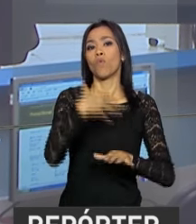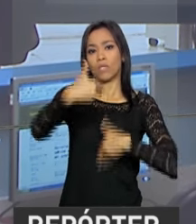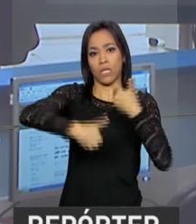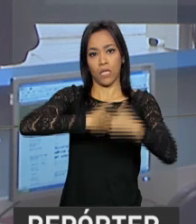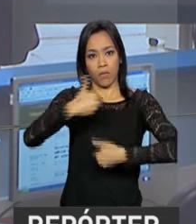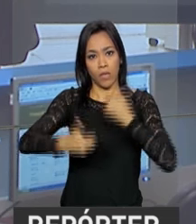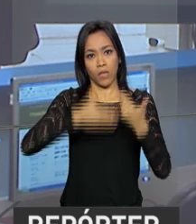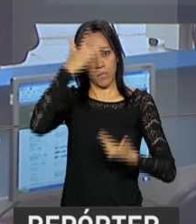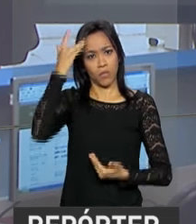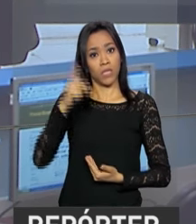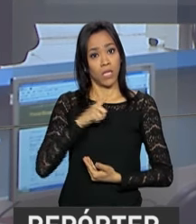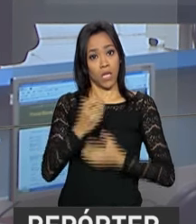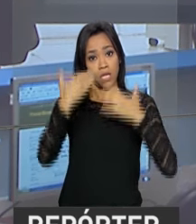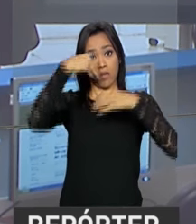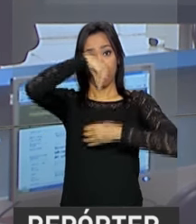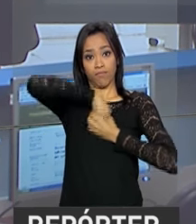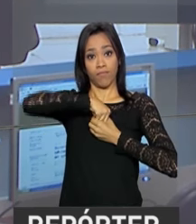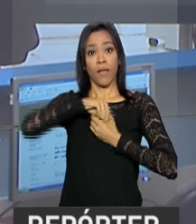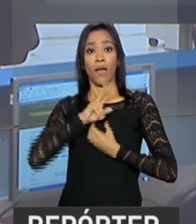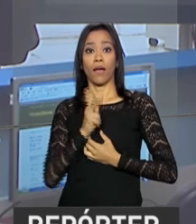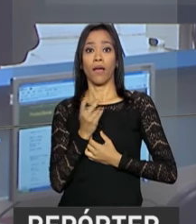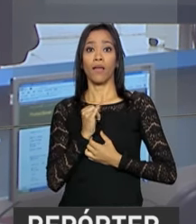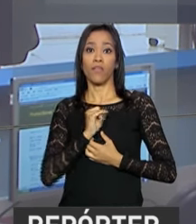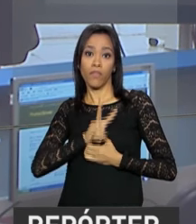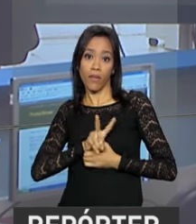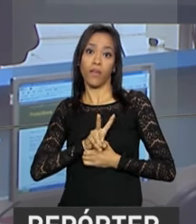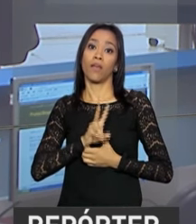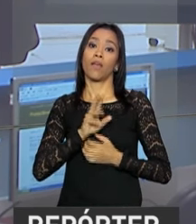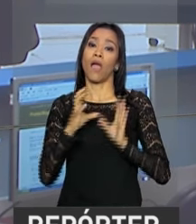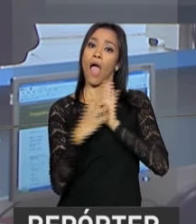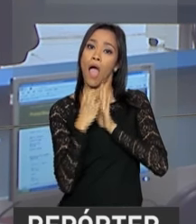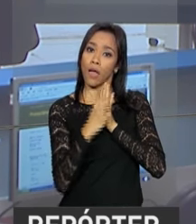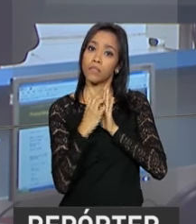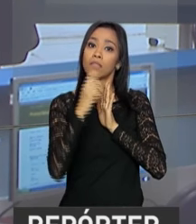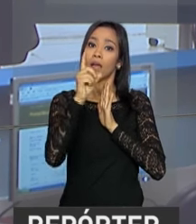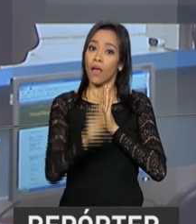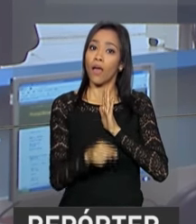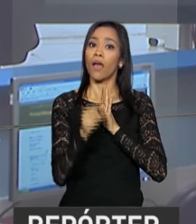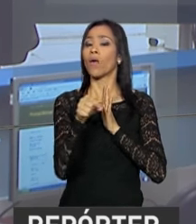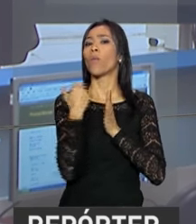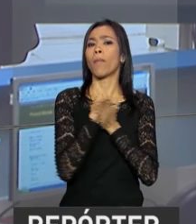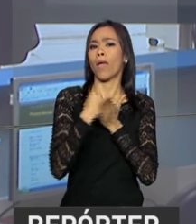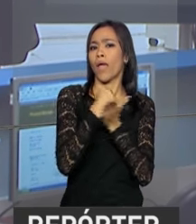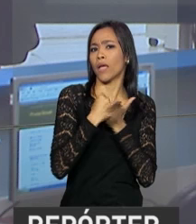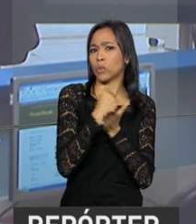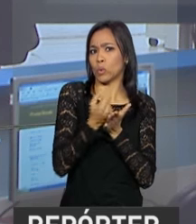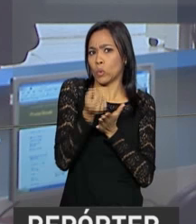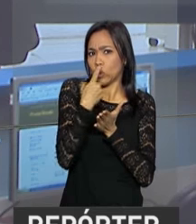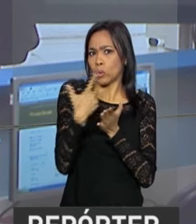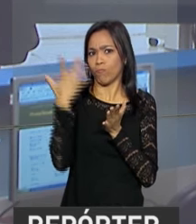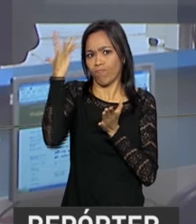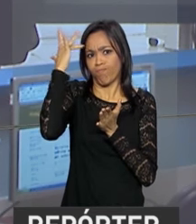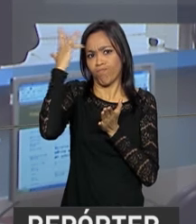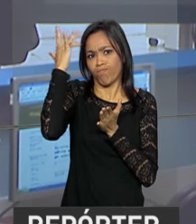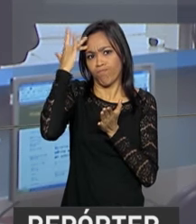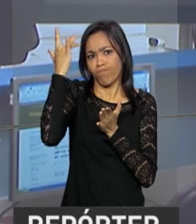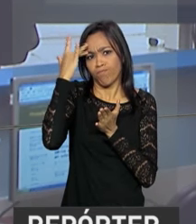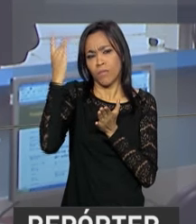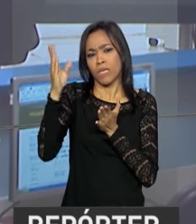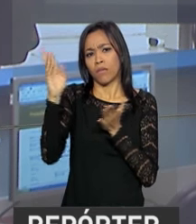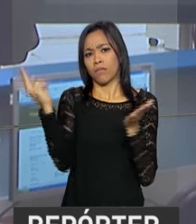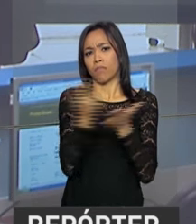pessoas com HIV aides esse tratamento é no SUS é o dolutegravir um remédio eficaz e com Menos efeitos